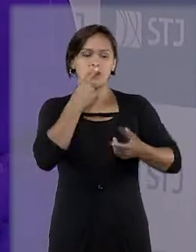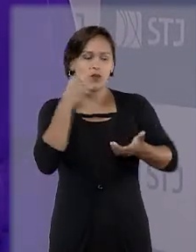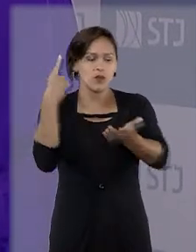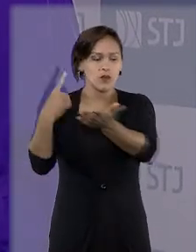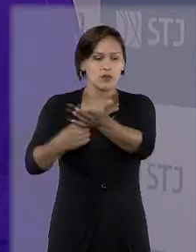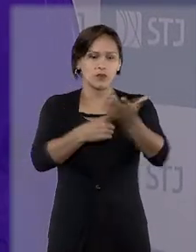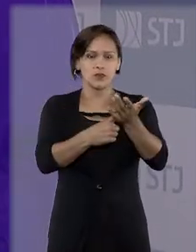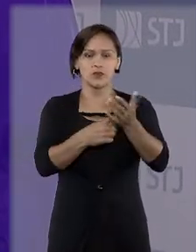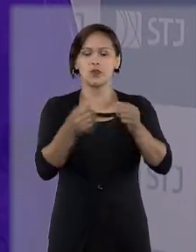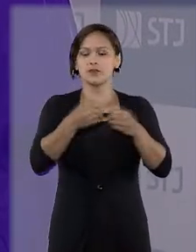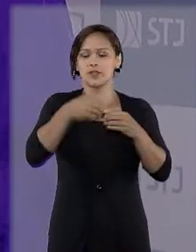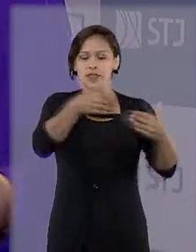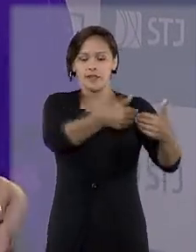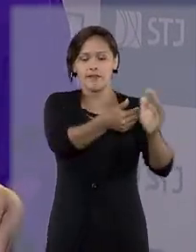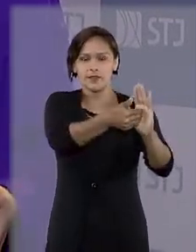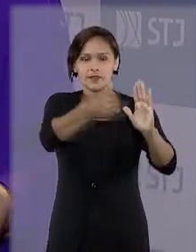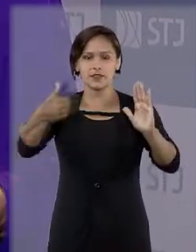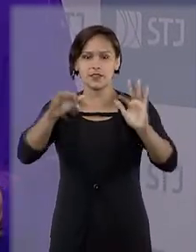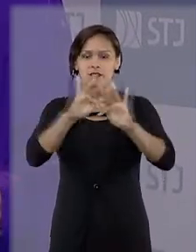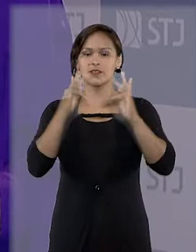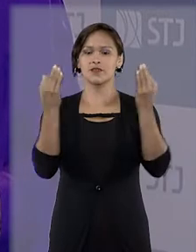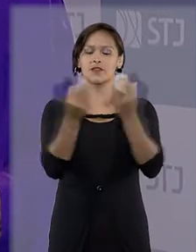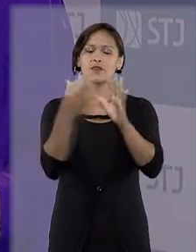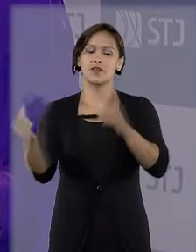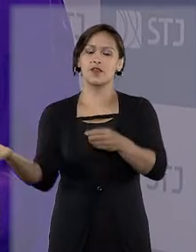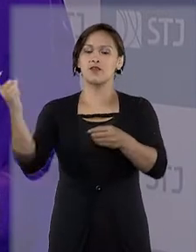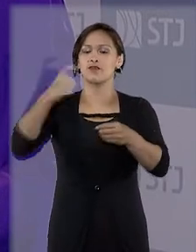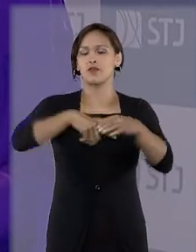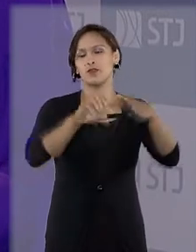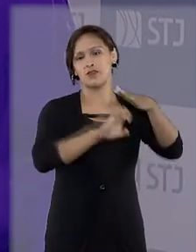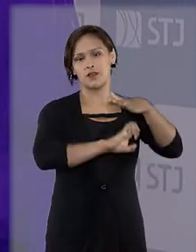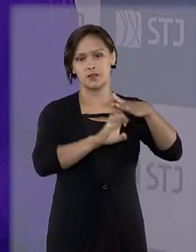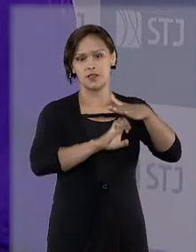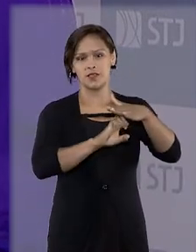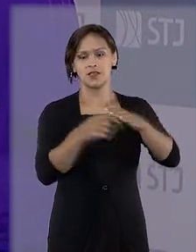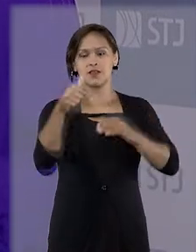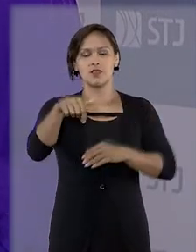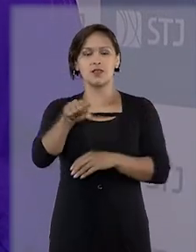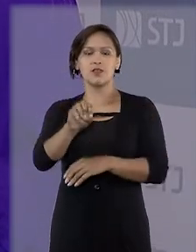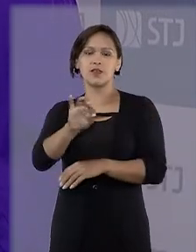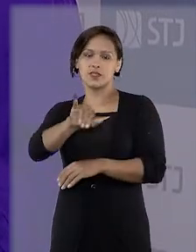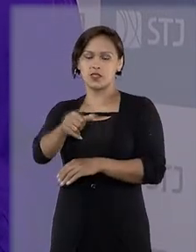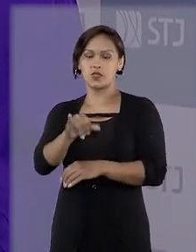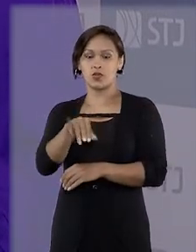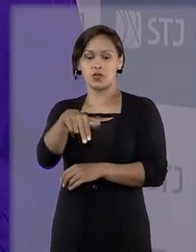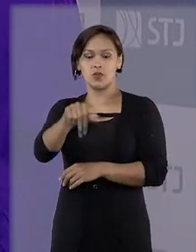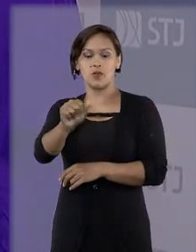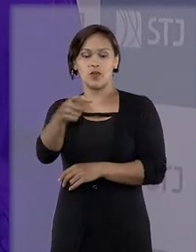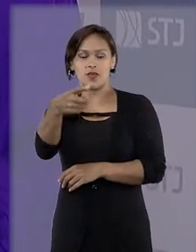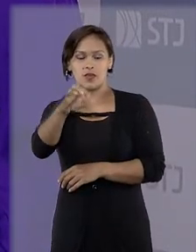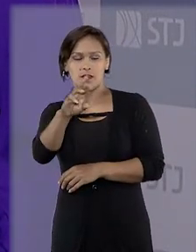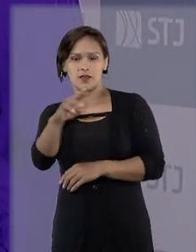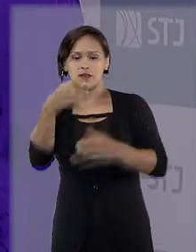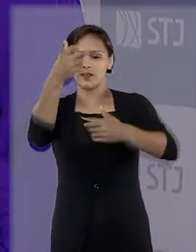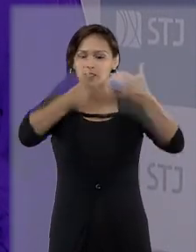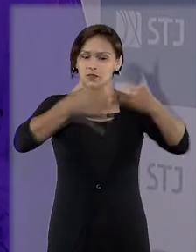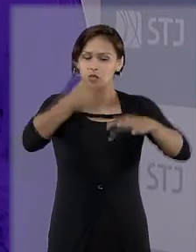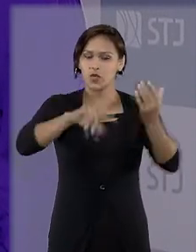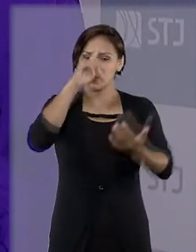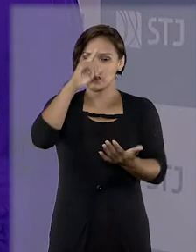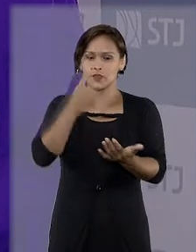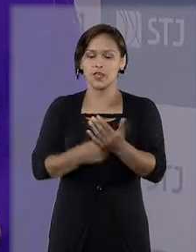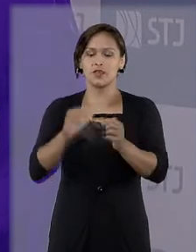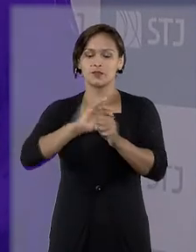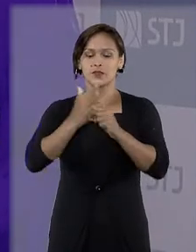o despejo das famílias e o retorno do imóvel à empresa expropriada. No STJ, o INCRA alegou que o cumprimento da ordem durante